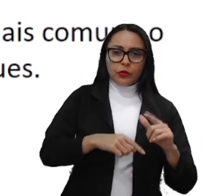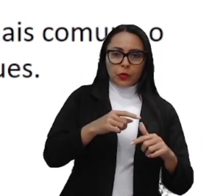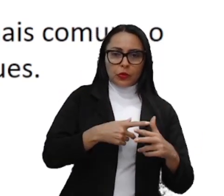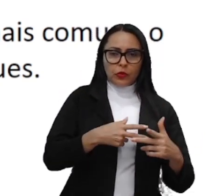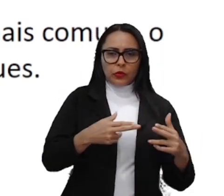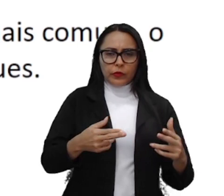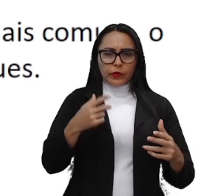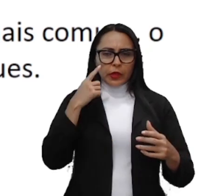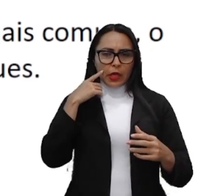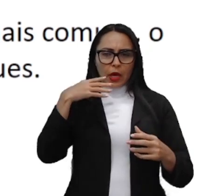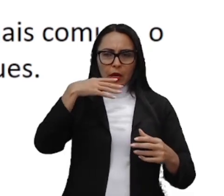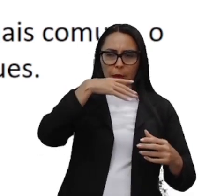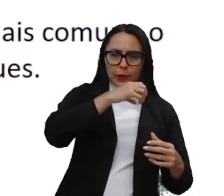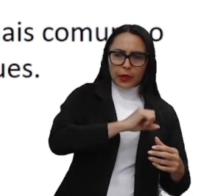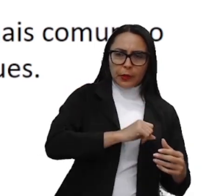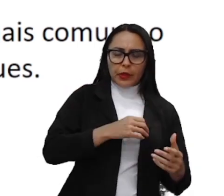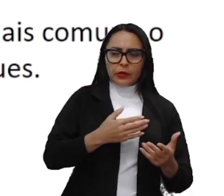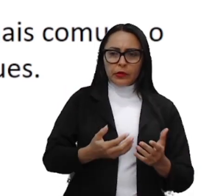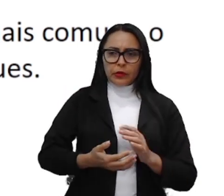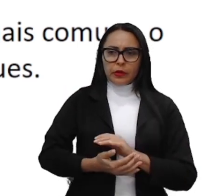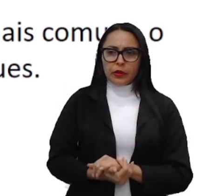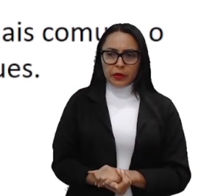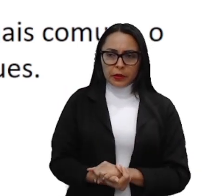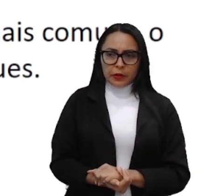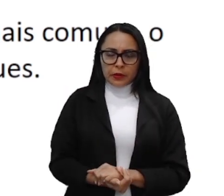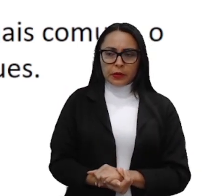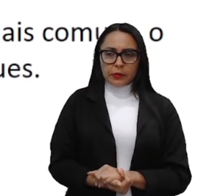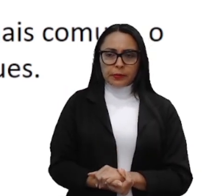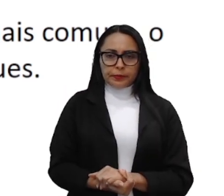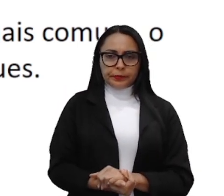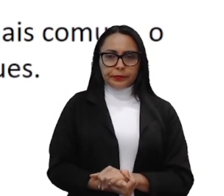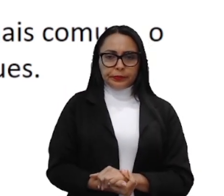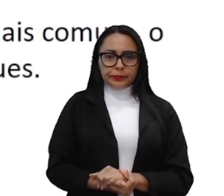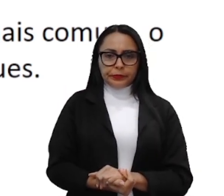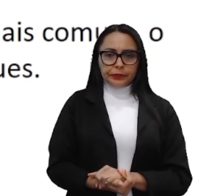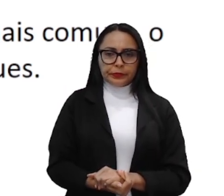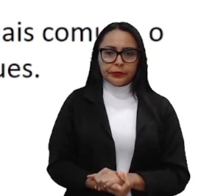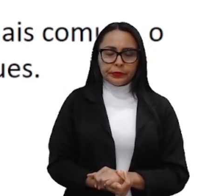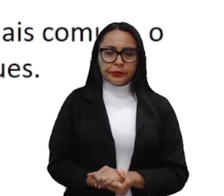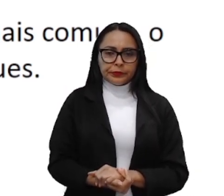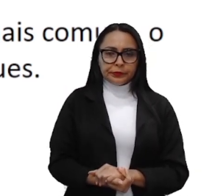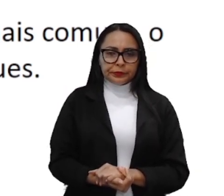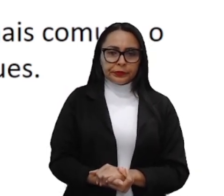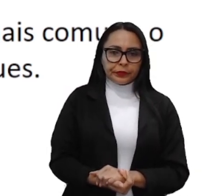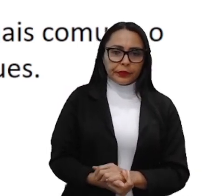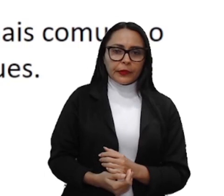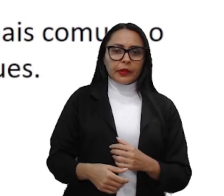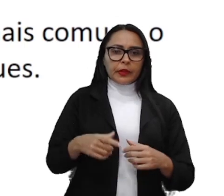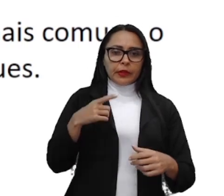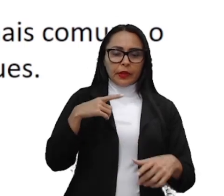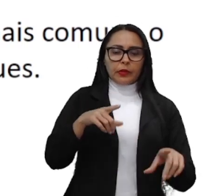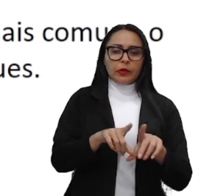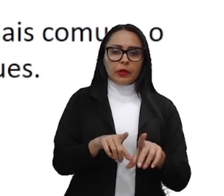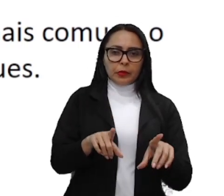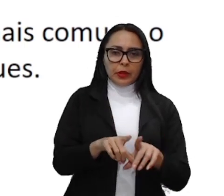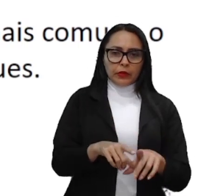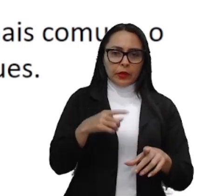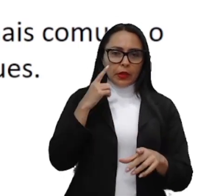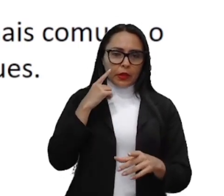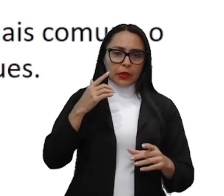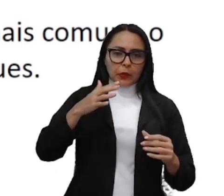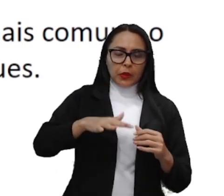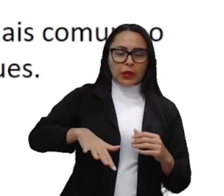obsoletos rapidamente, como é o caso dos eletroeletrônicos e dos automóveis. Nós temos também flutuação de demanda, a